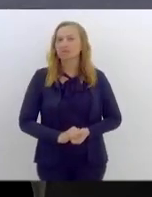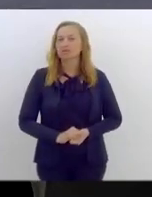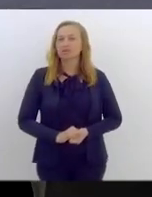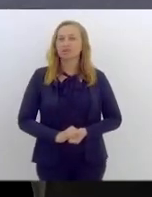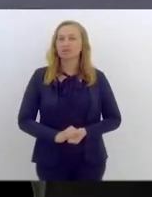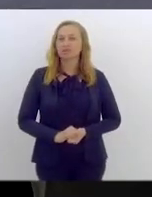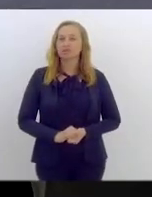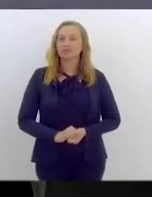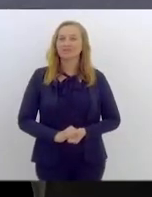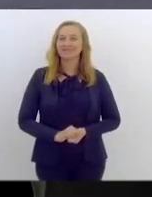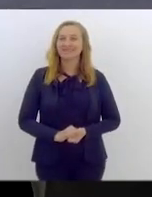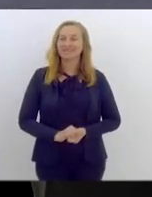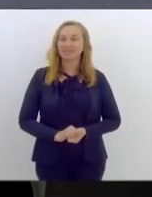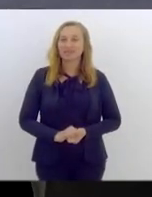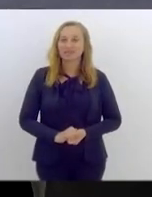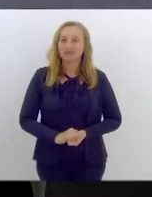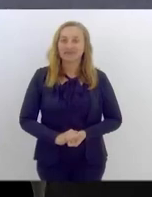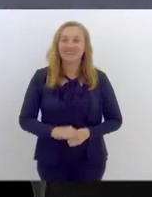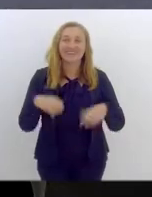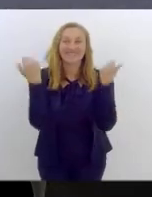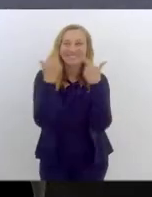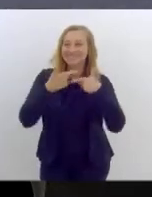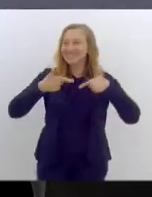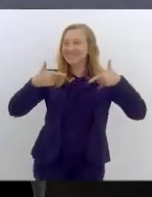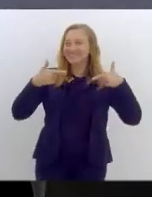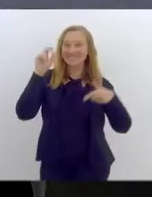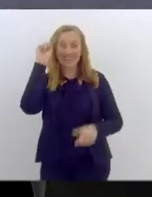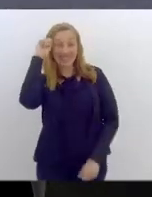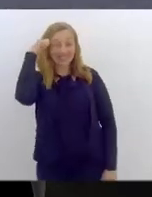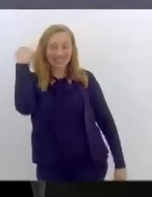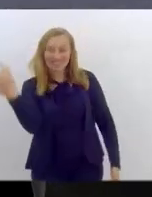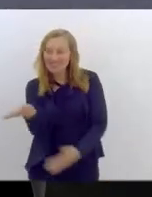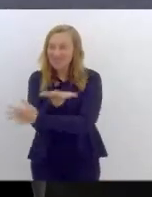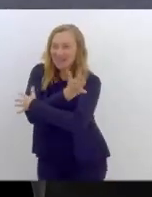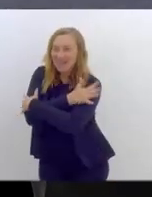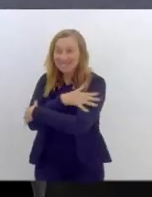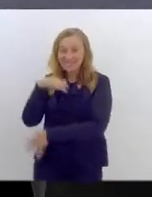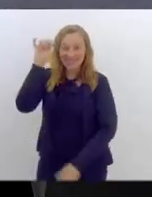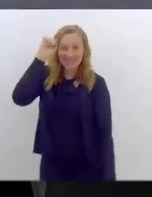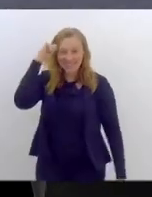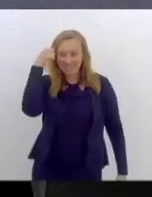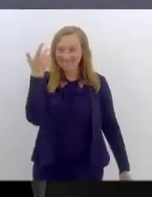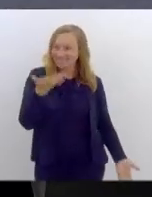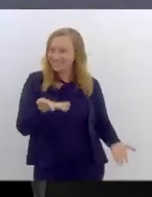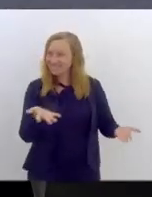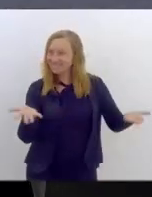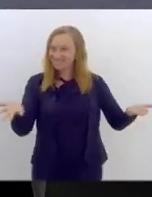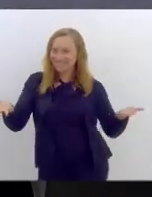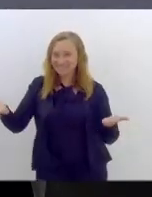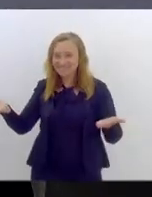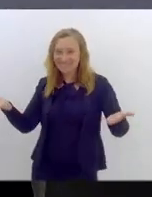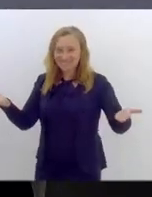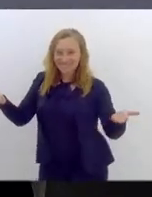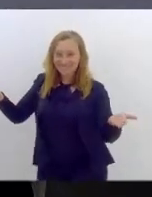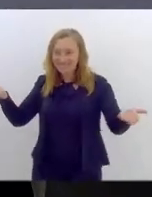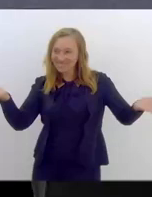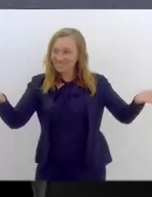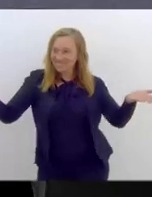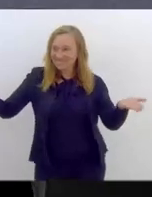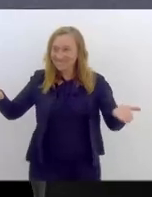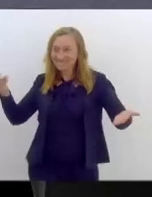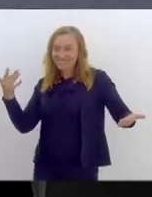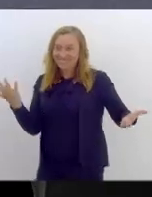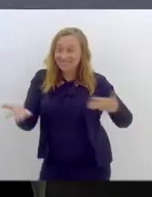Um sorriso negro, um abraço negro. Quem sabe pode cantar, hein?